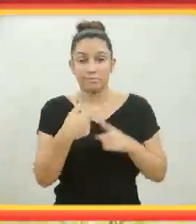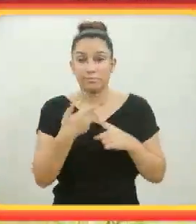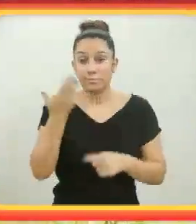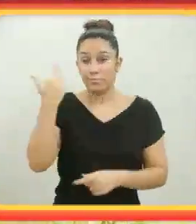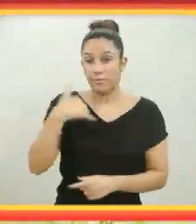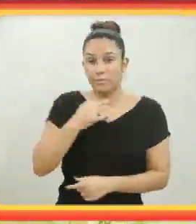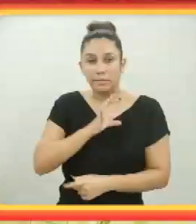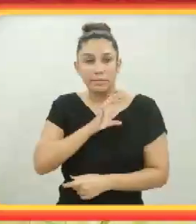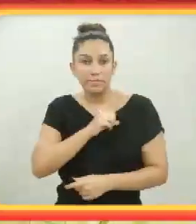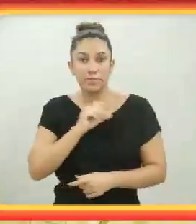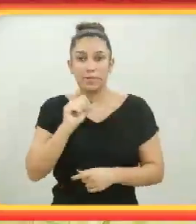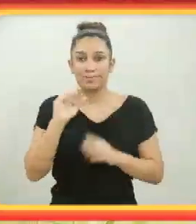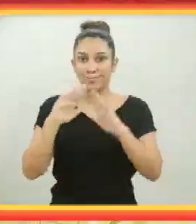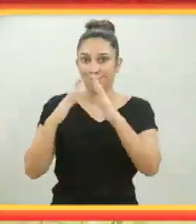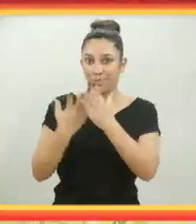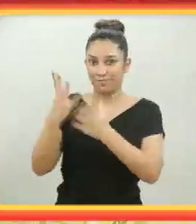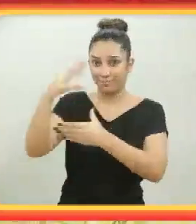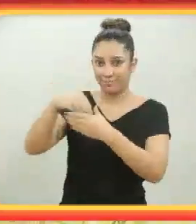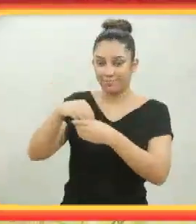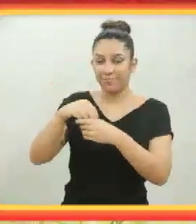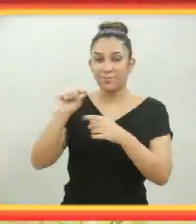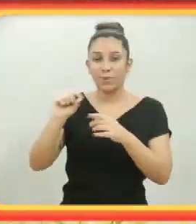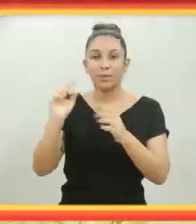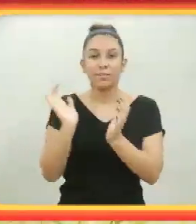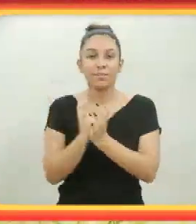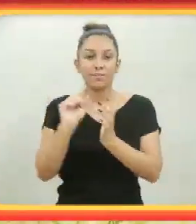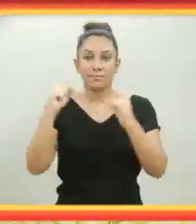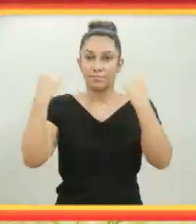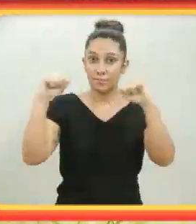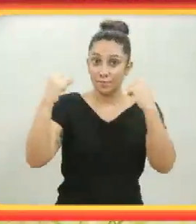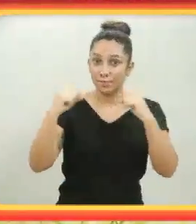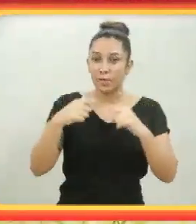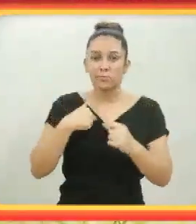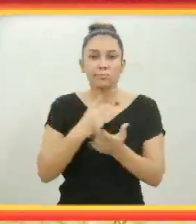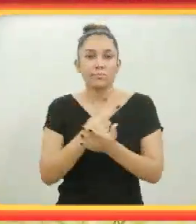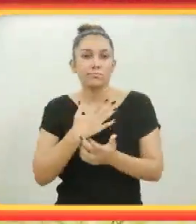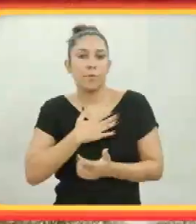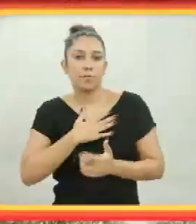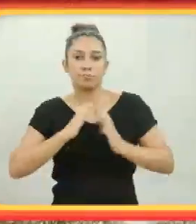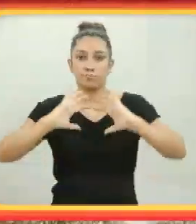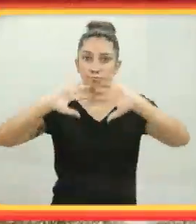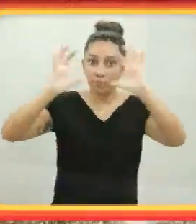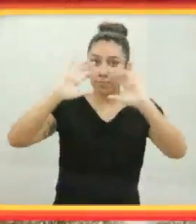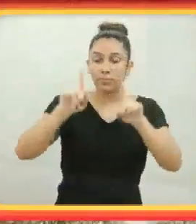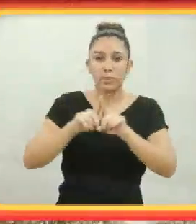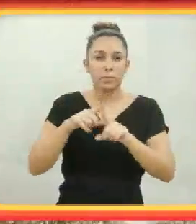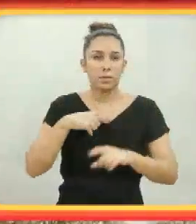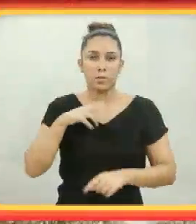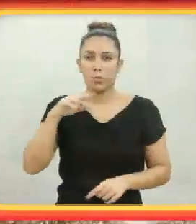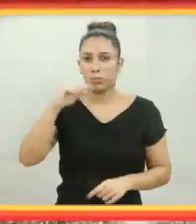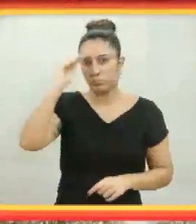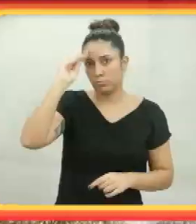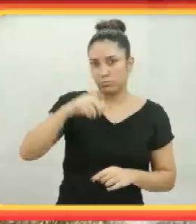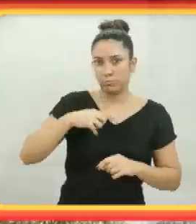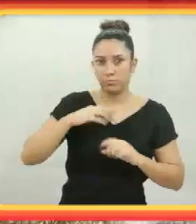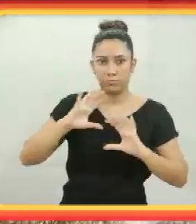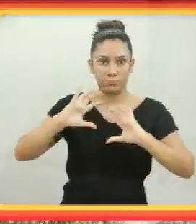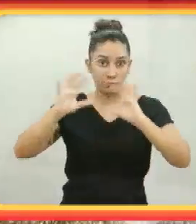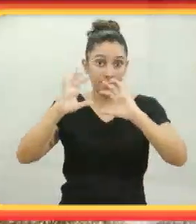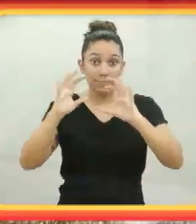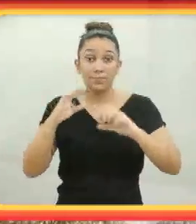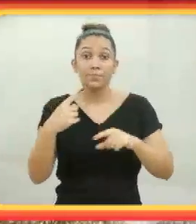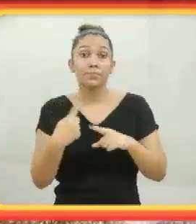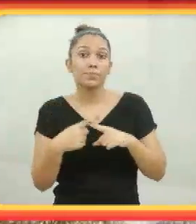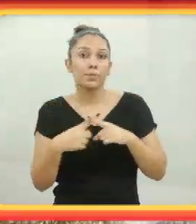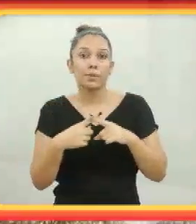eu amava, como nas escolas, a parte da educação física. E eu sempre gostava de